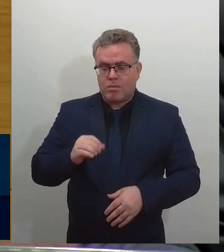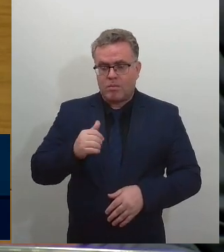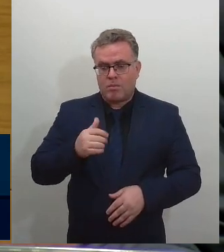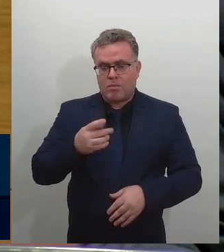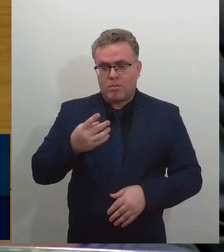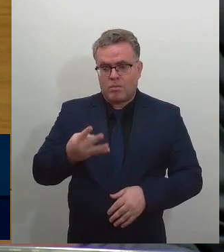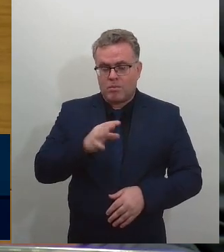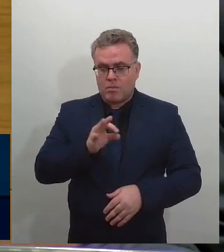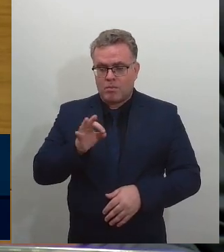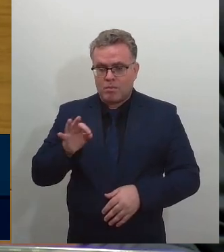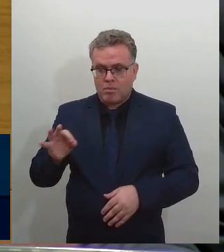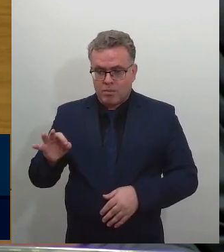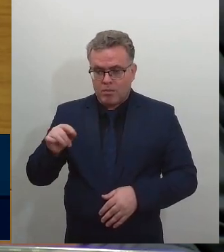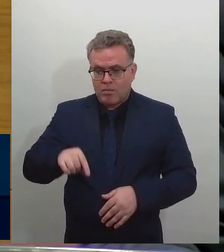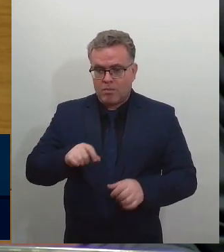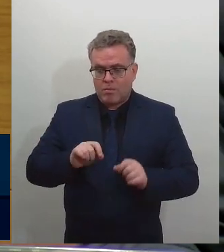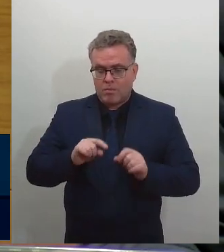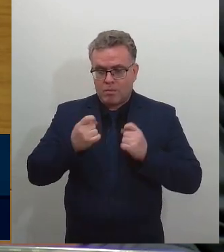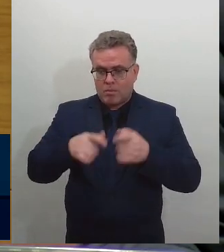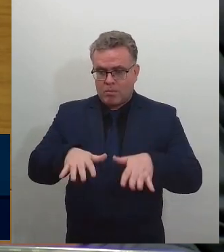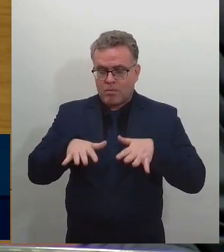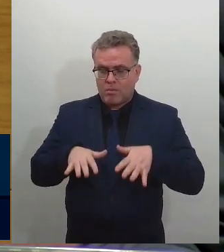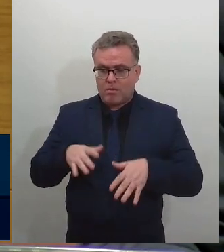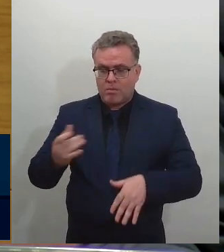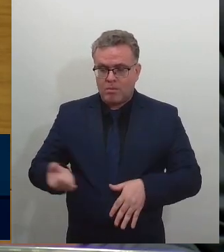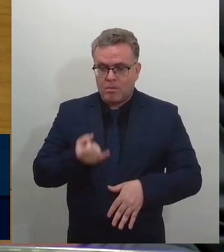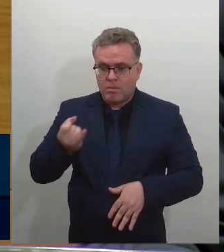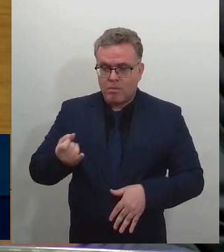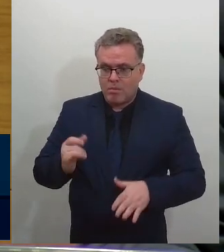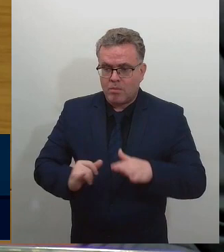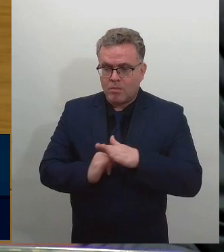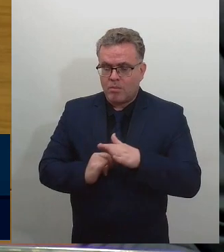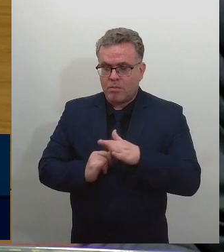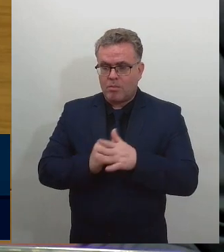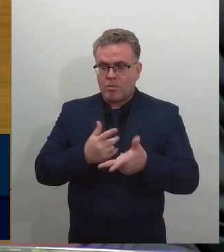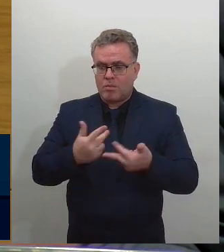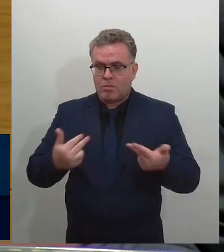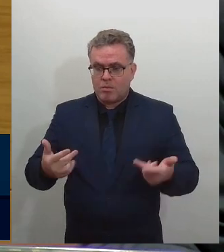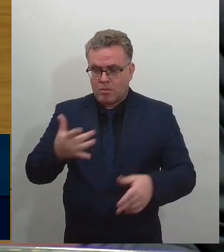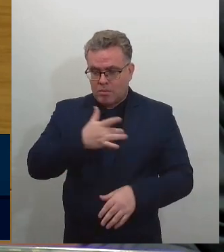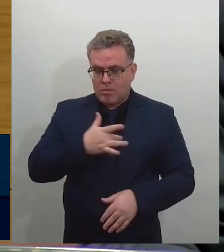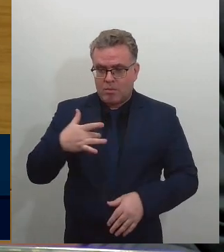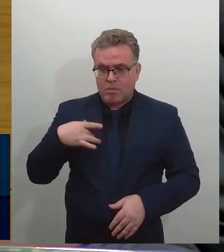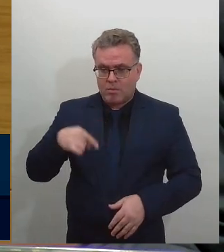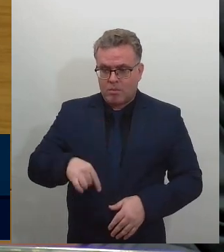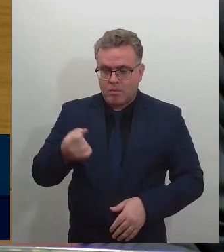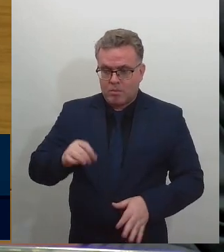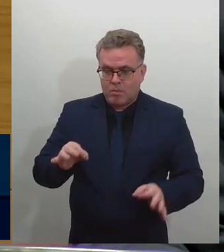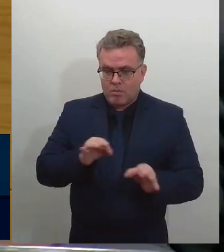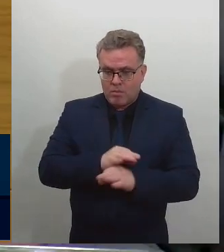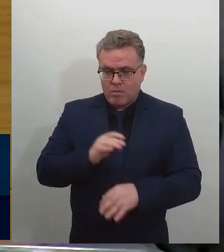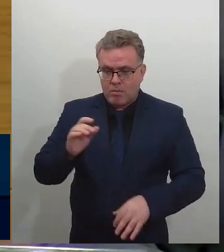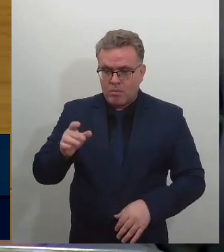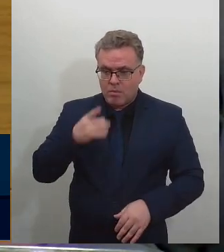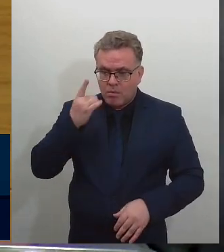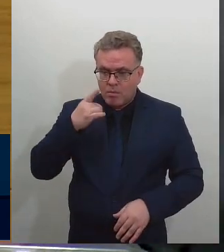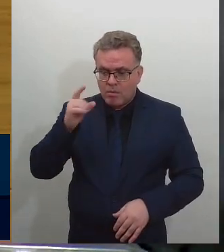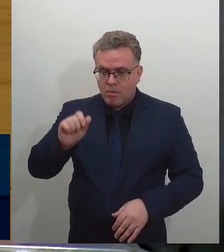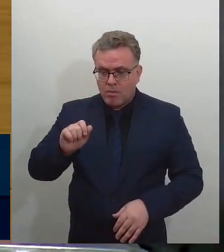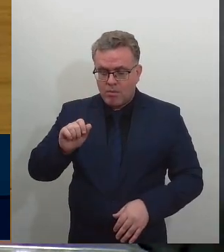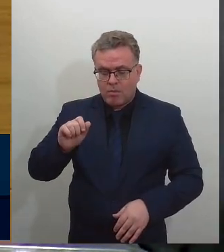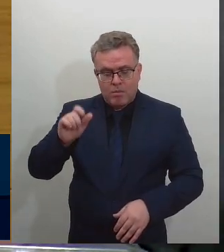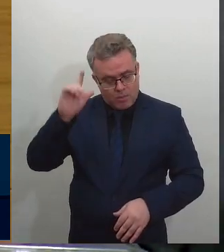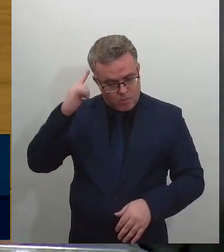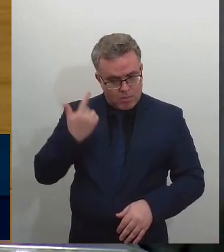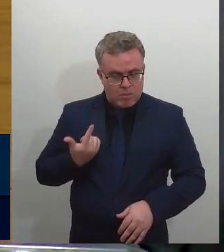alusão à importância das instituições filantrópicas de saúde de Sergipe, de autoria da deputada Lidiane Lucena. No dia 30,